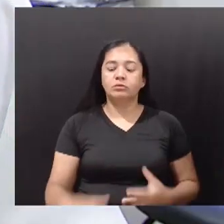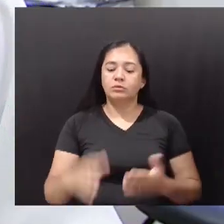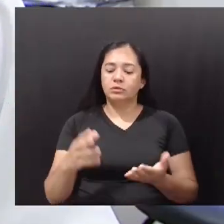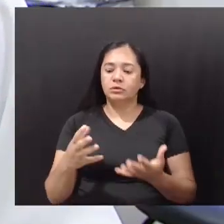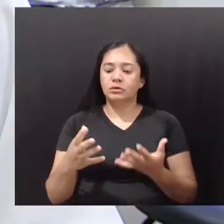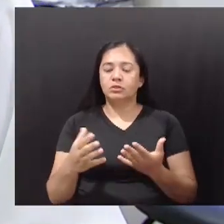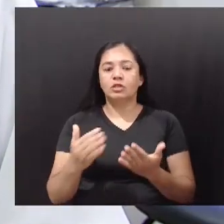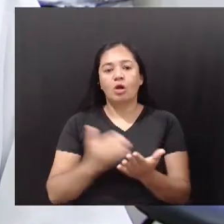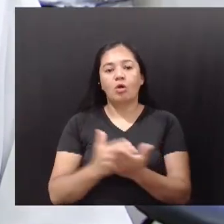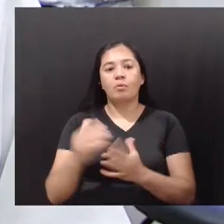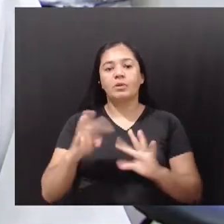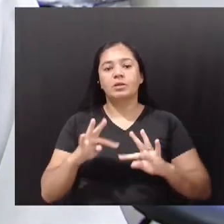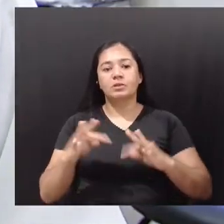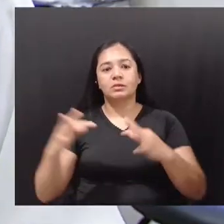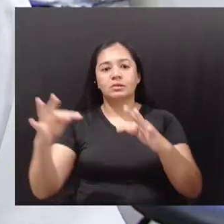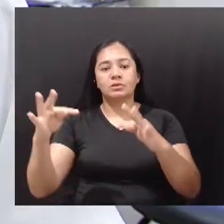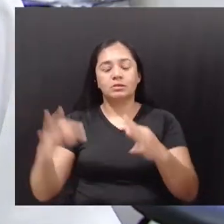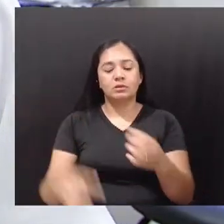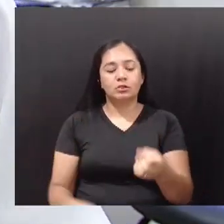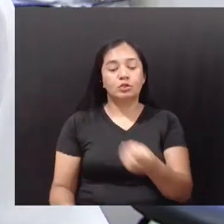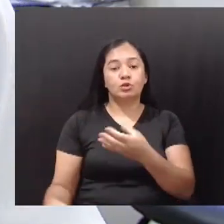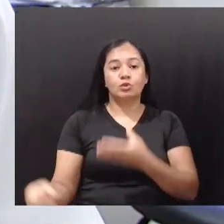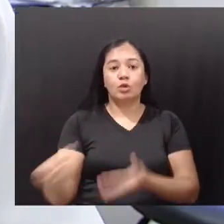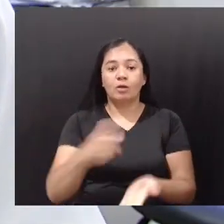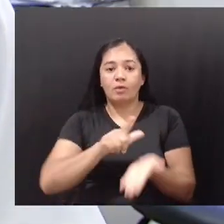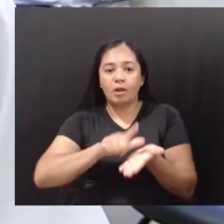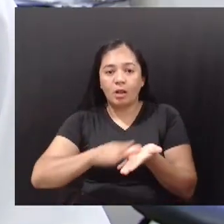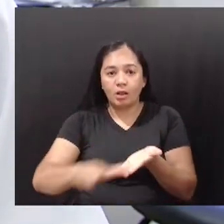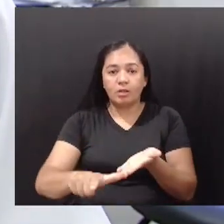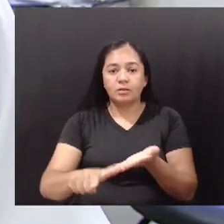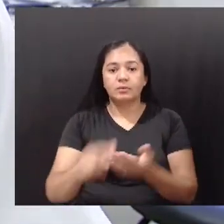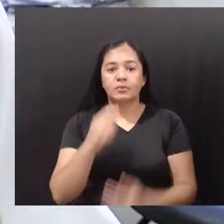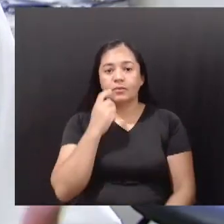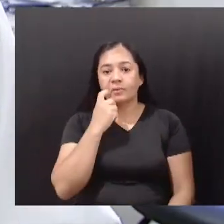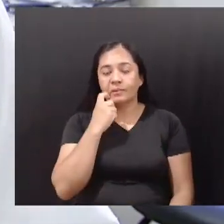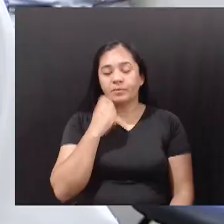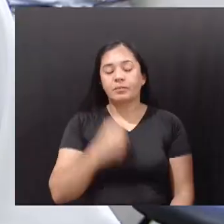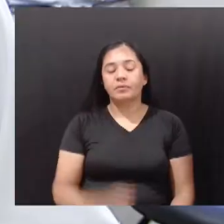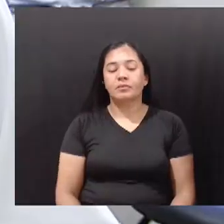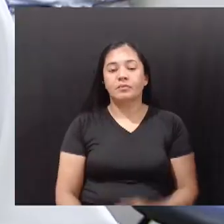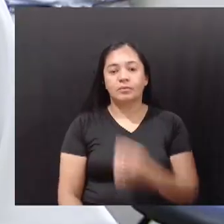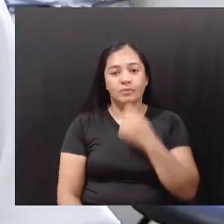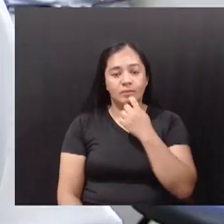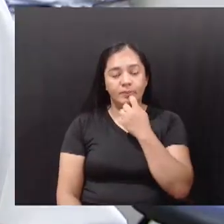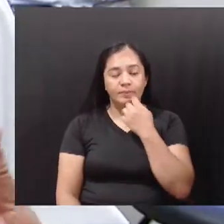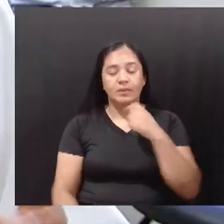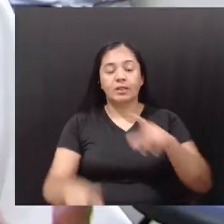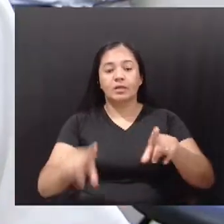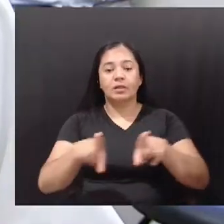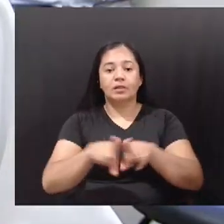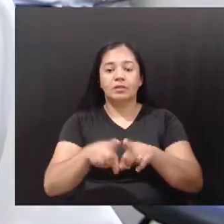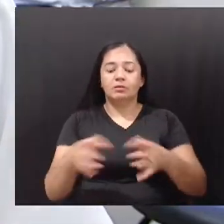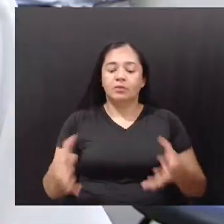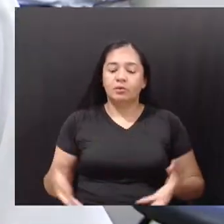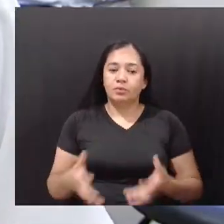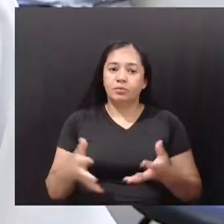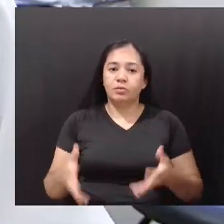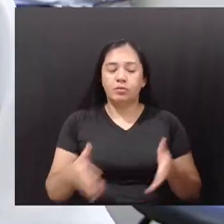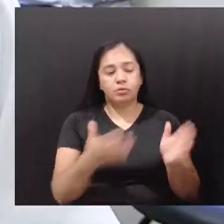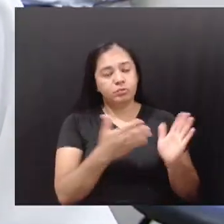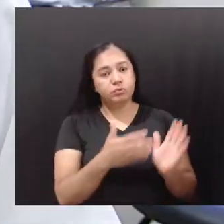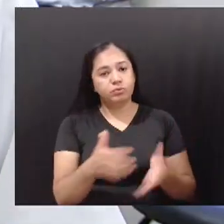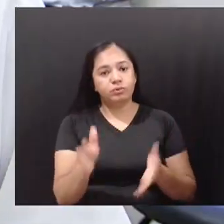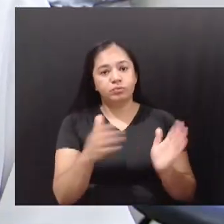tecnologias renováveis e que consumam menos energia. E também estimular o setor produtivo, né, o setor